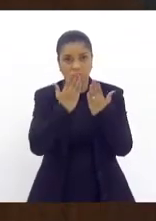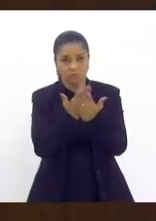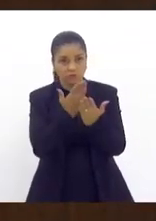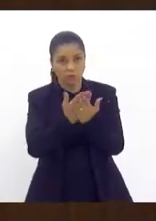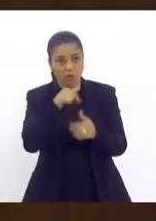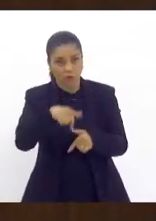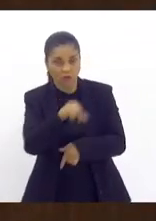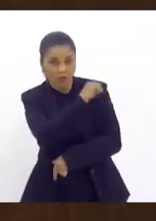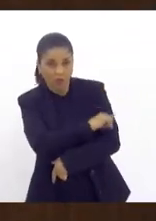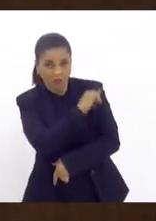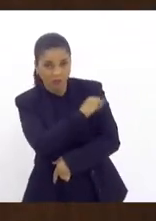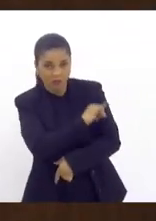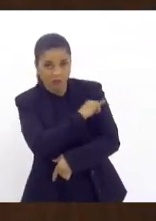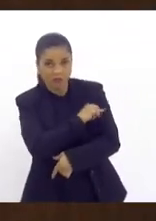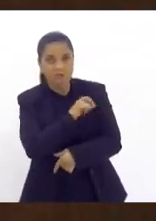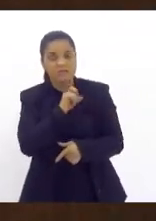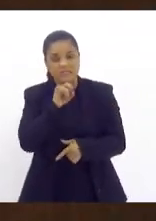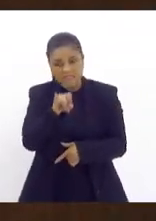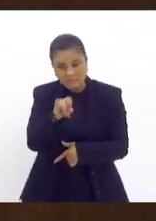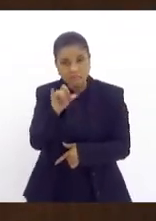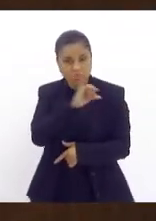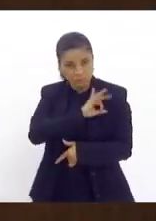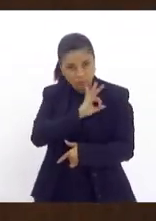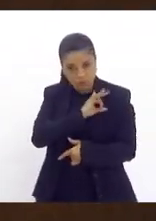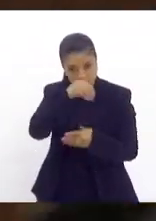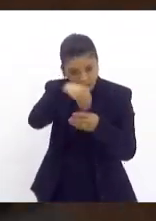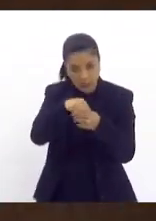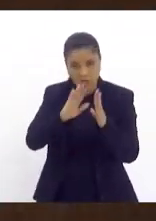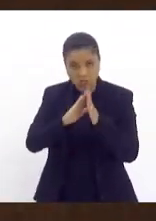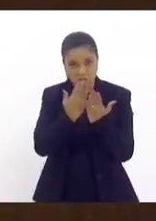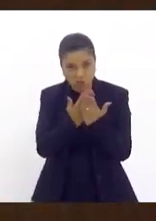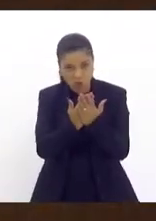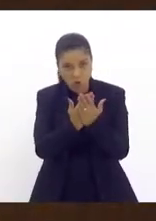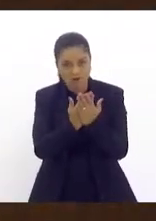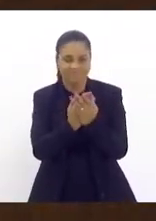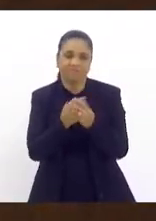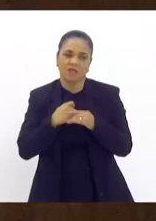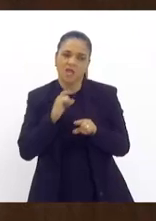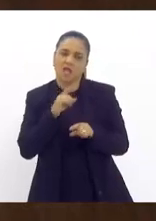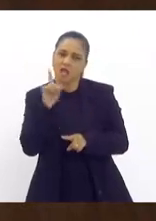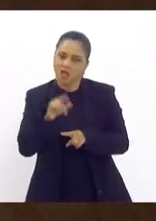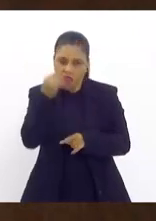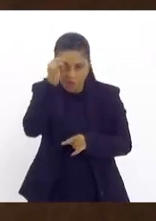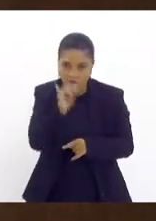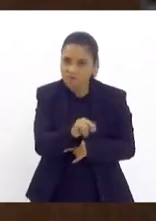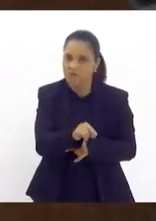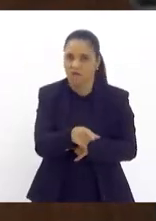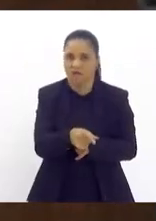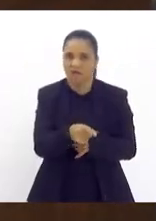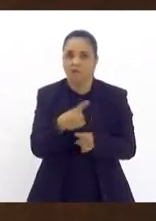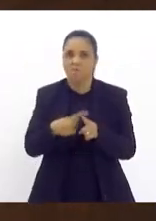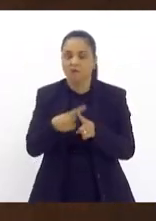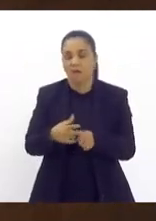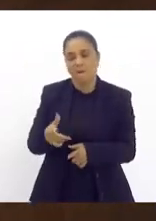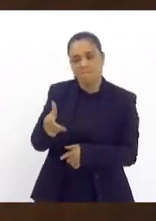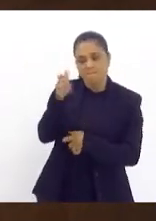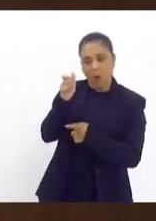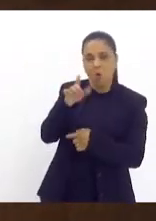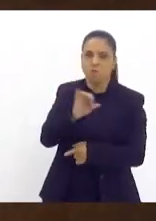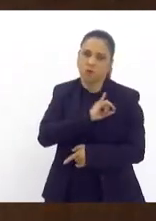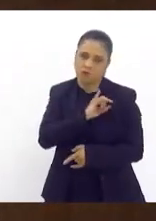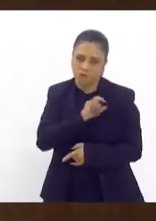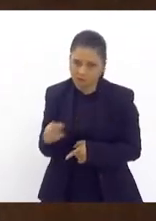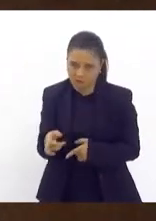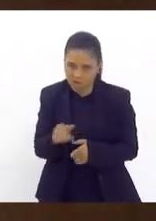e certamente, se tivesse policiais lá dentro, eles não entrariam, porque sabia que ia levar bala na cara. Eu espero